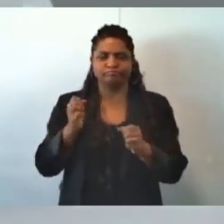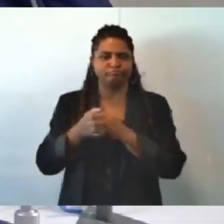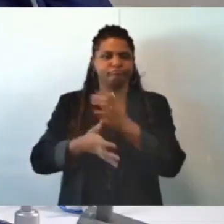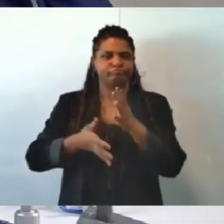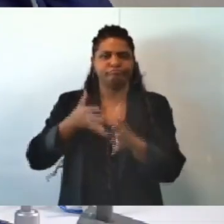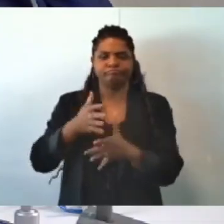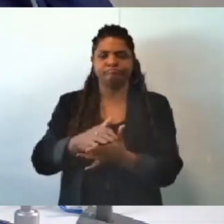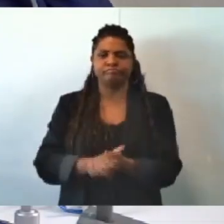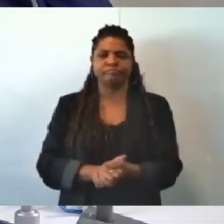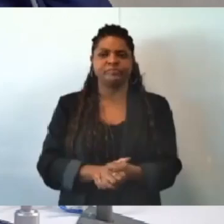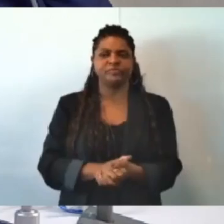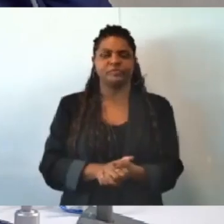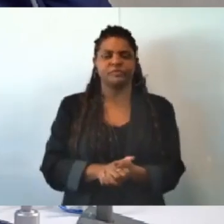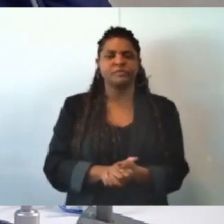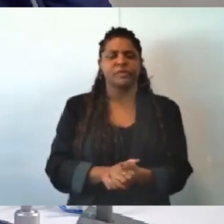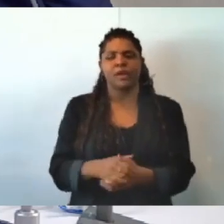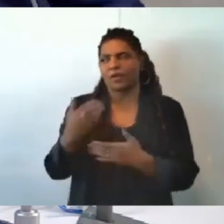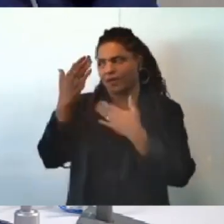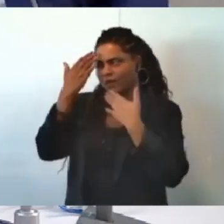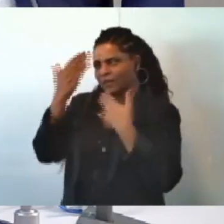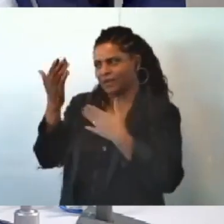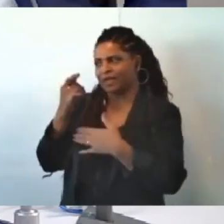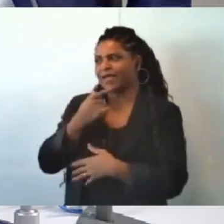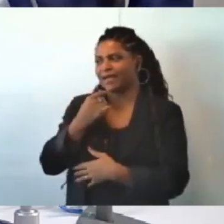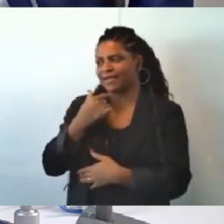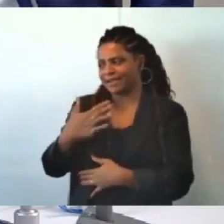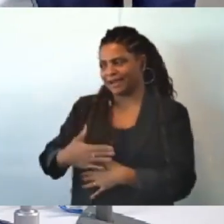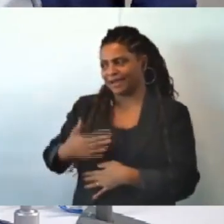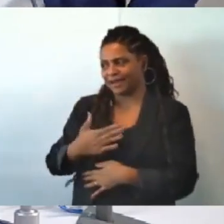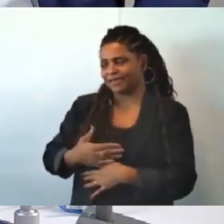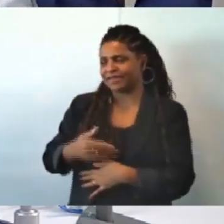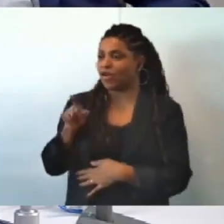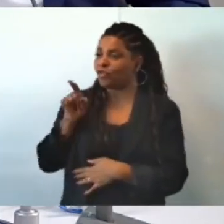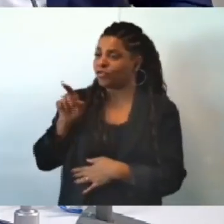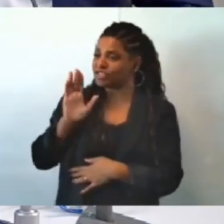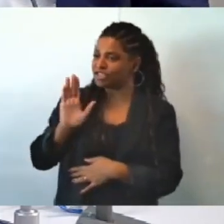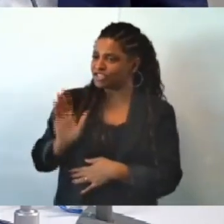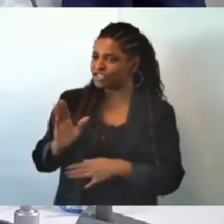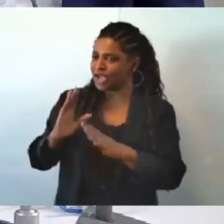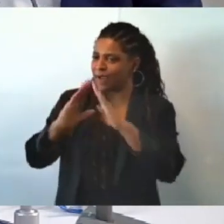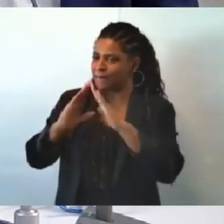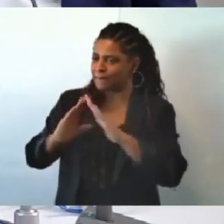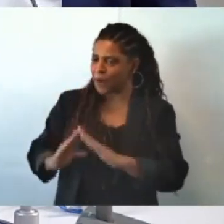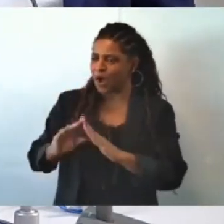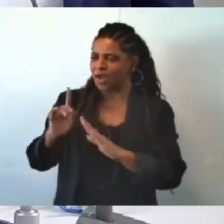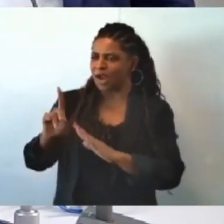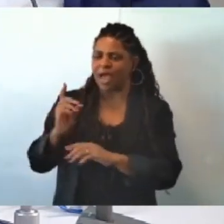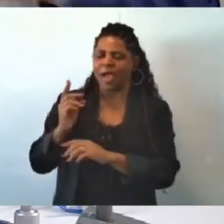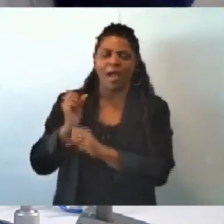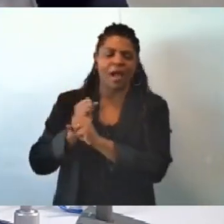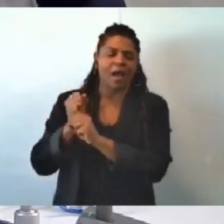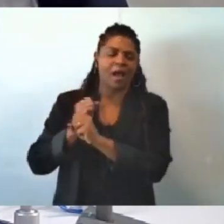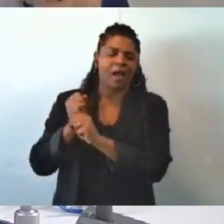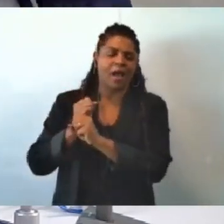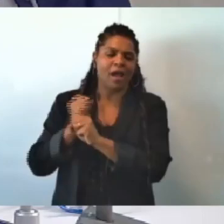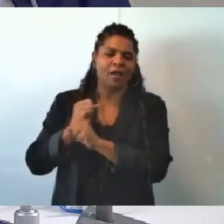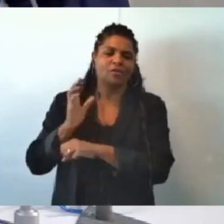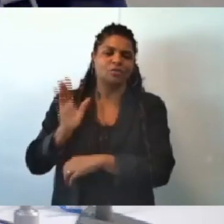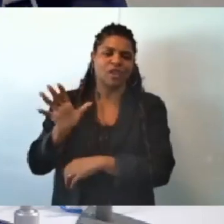Obrigado, meu querido. Você que já é moradora há muitos anos da